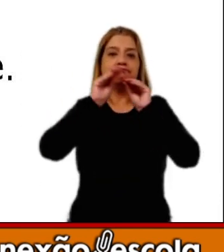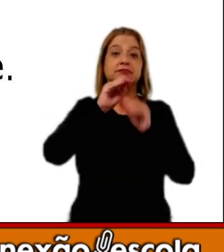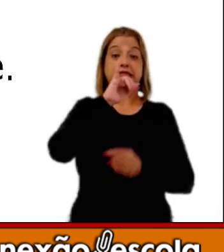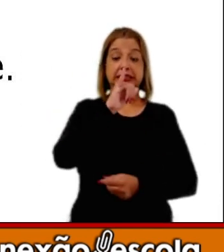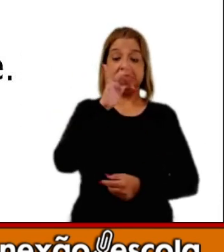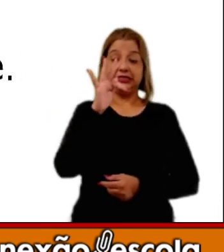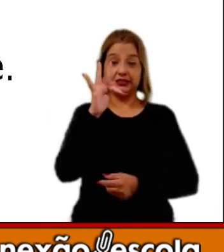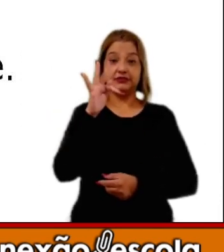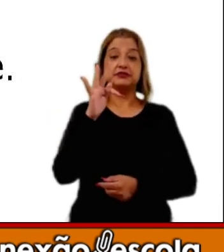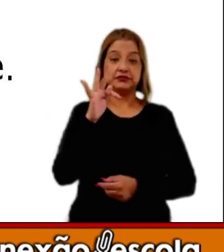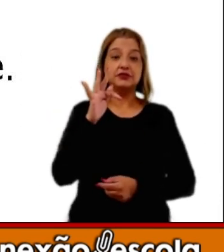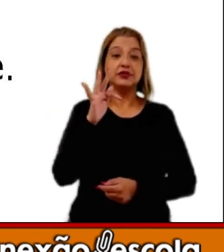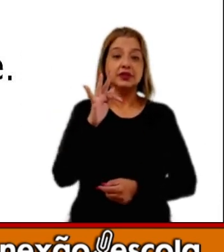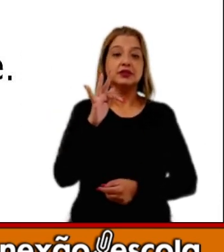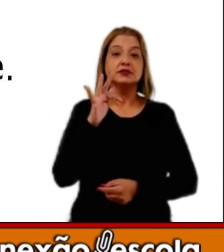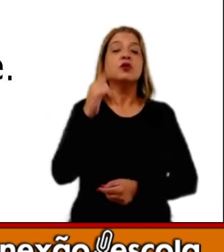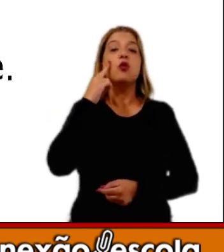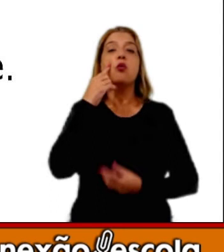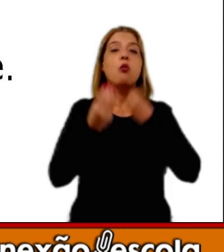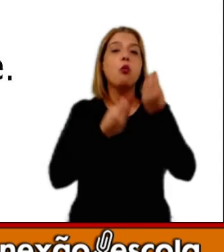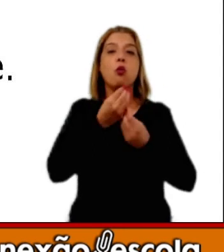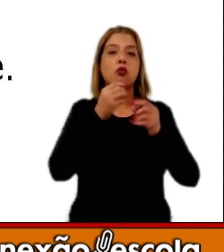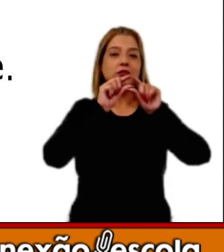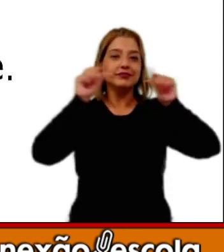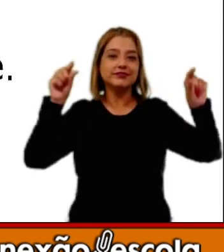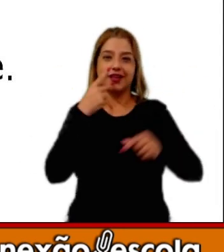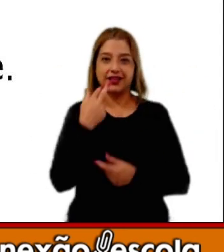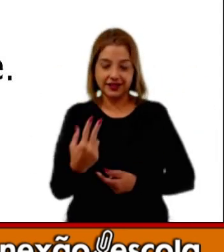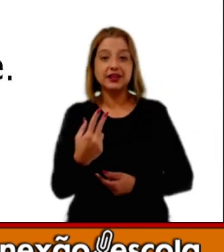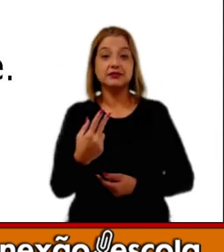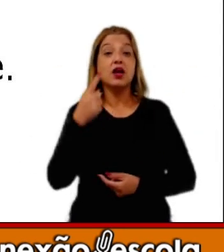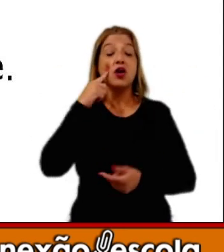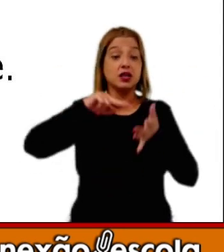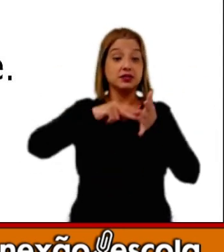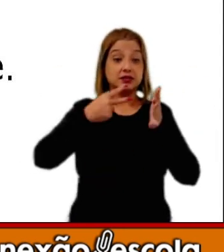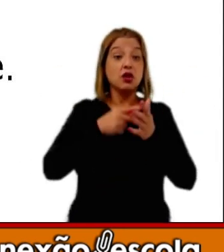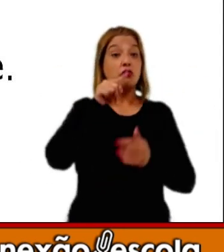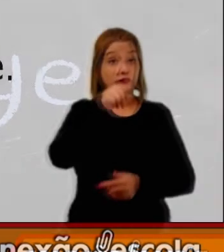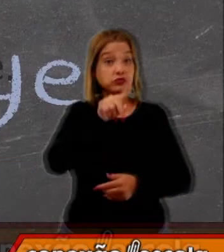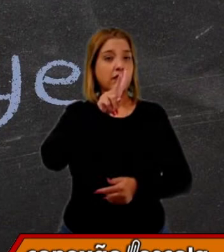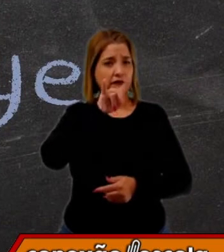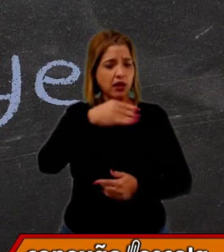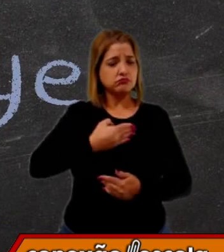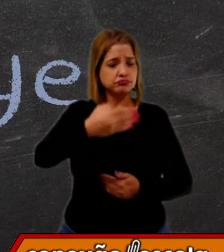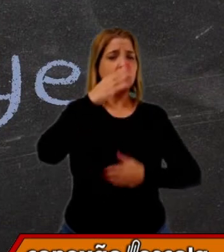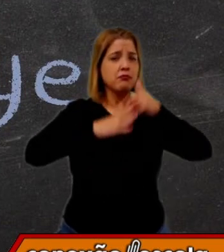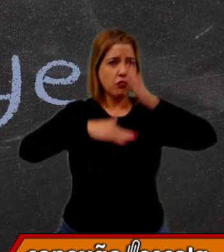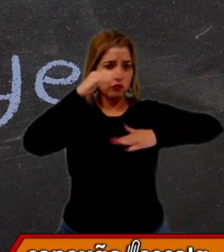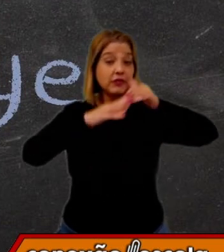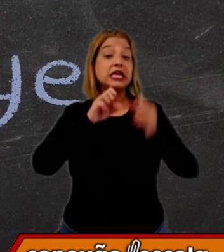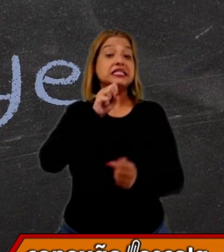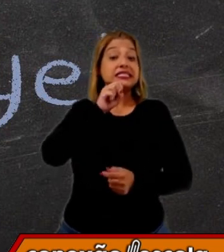eu eu e o eu have a great career if you study more você terá uma última carreira se